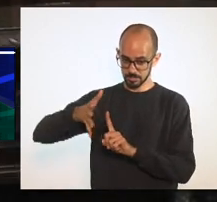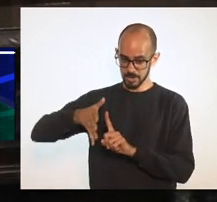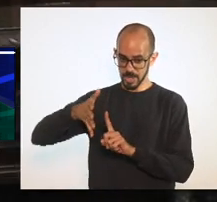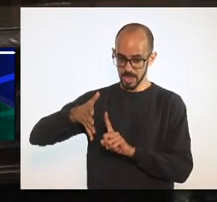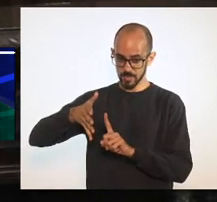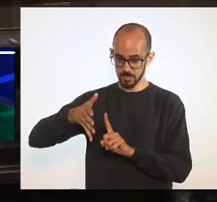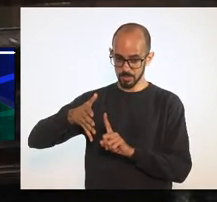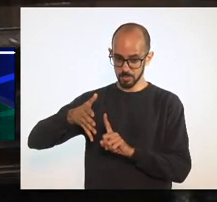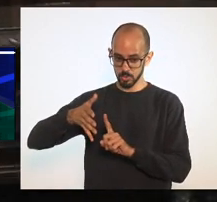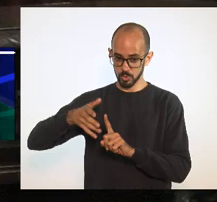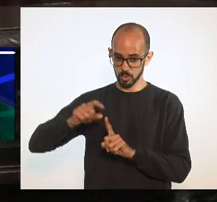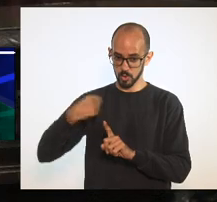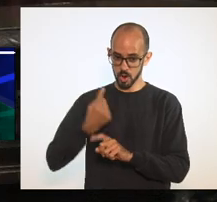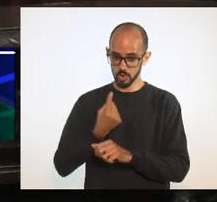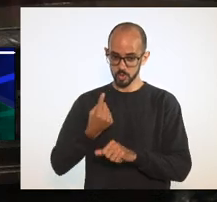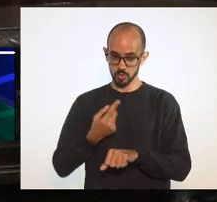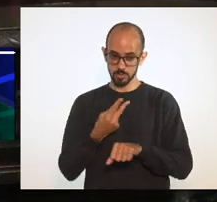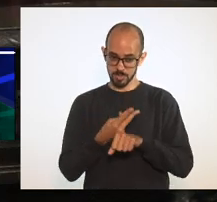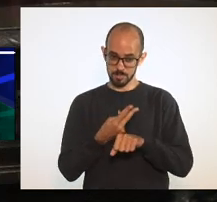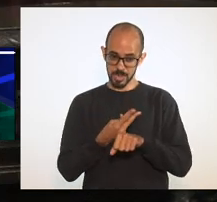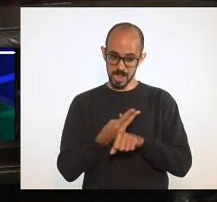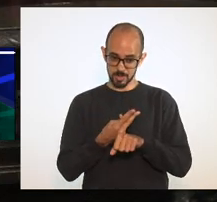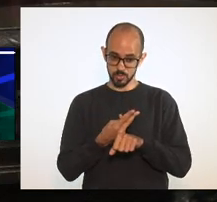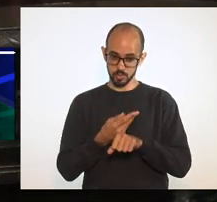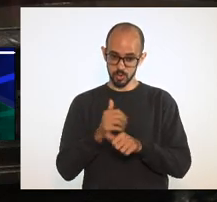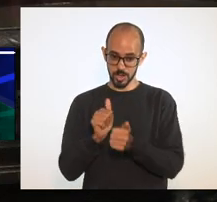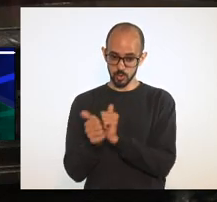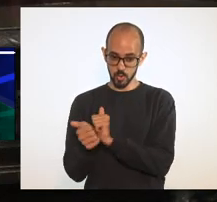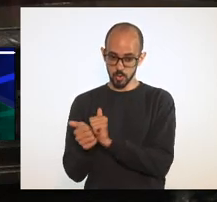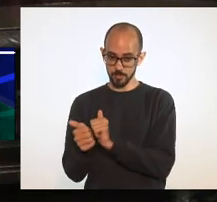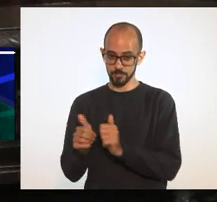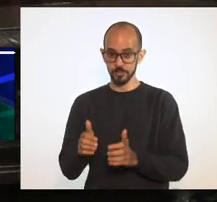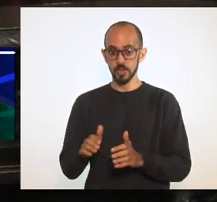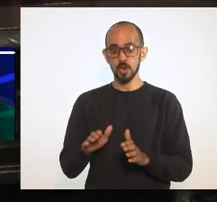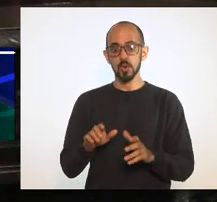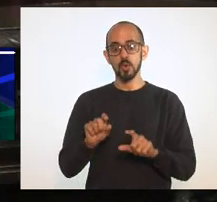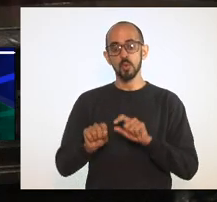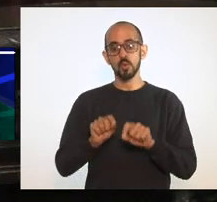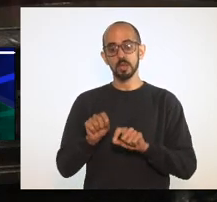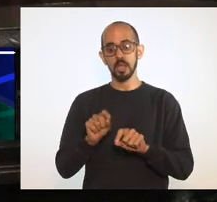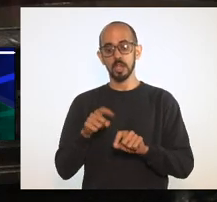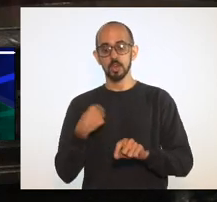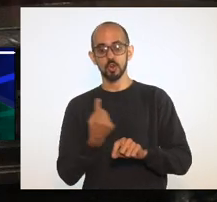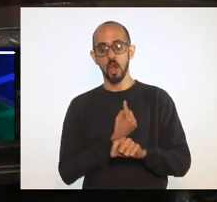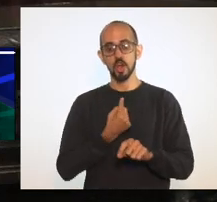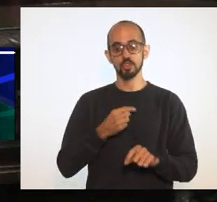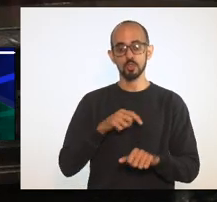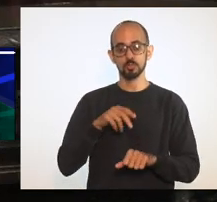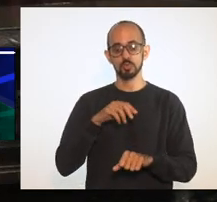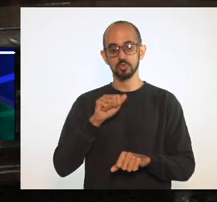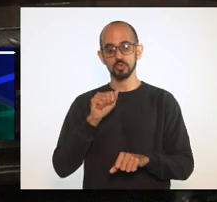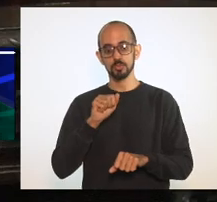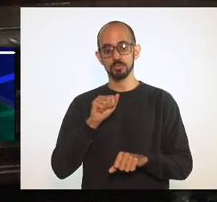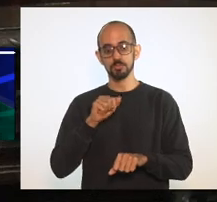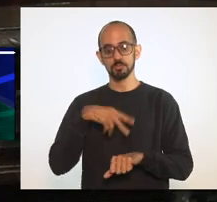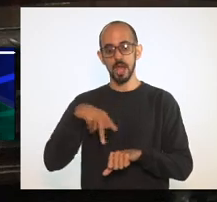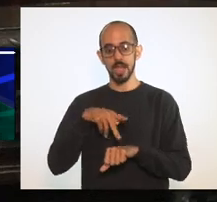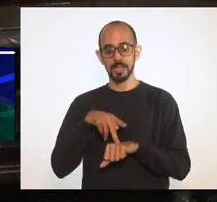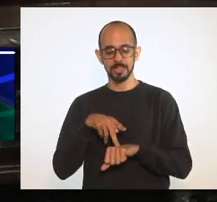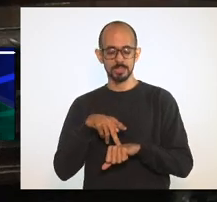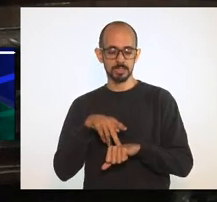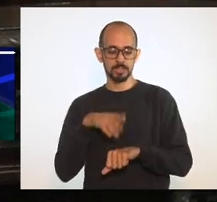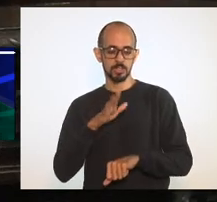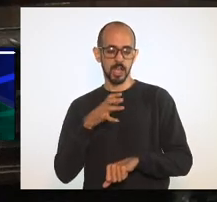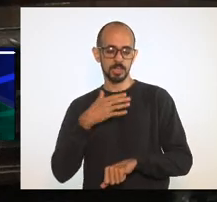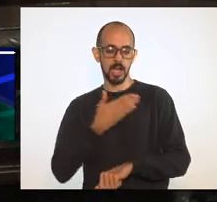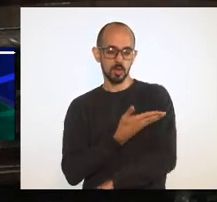campeão, é que nós, muitas vezes, somos muito bairristas, acostumados e muito íntimos de quem é próximo. O